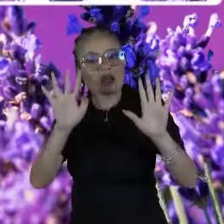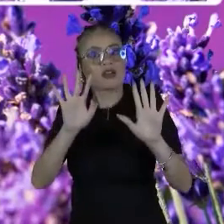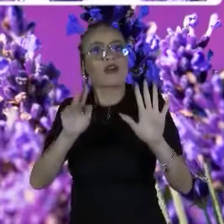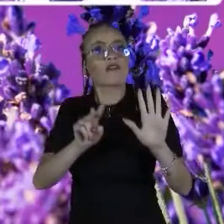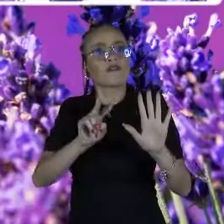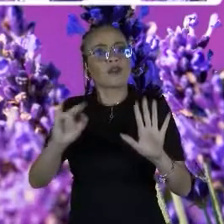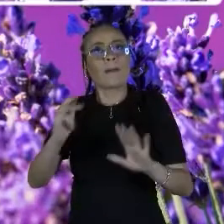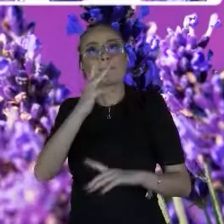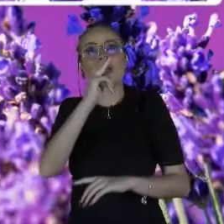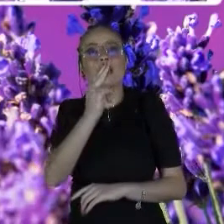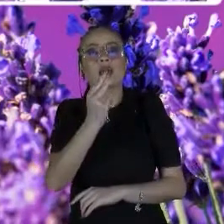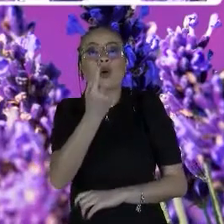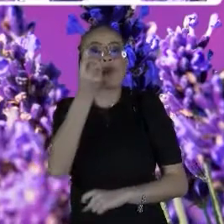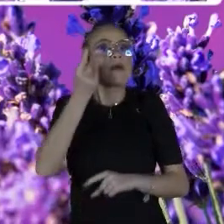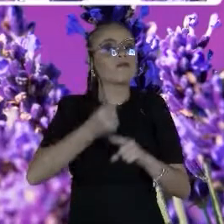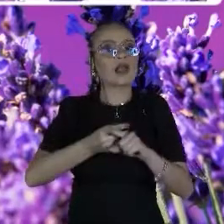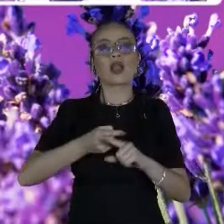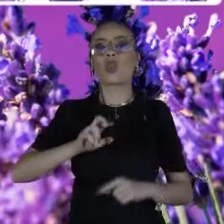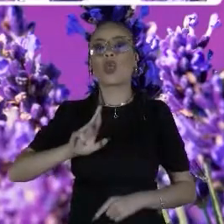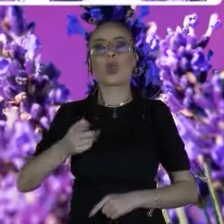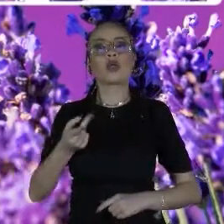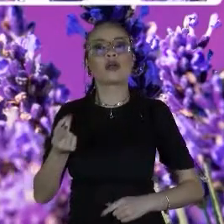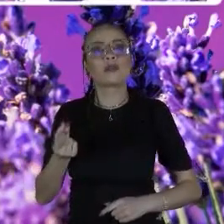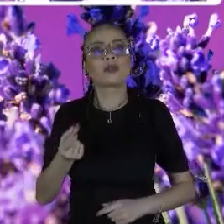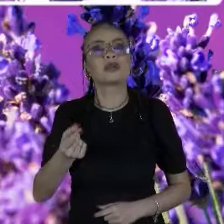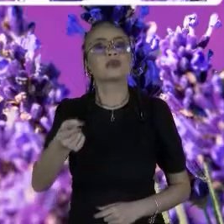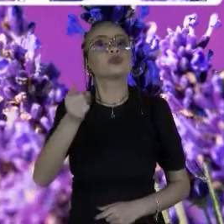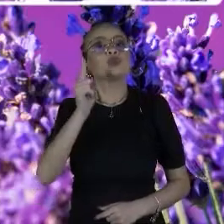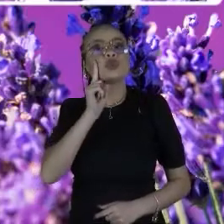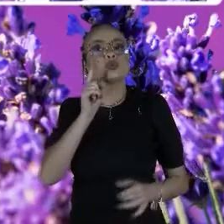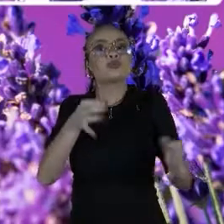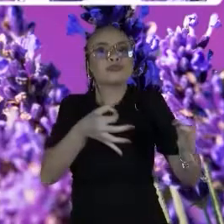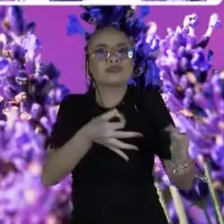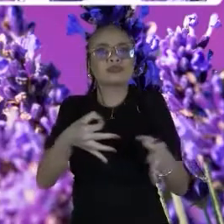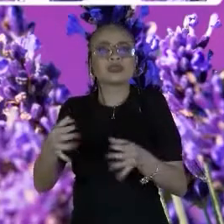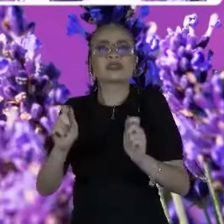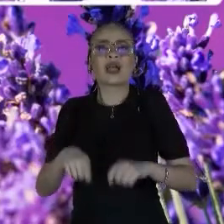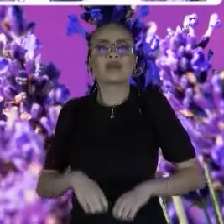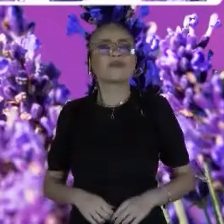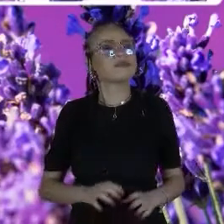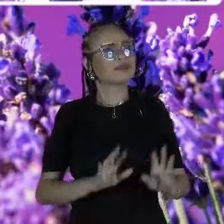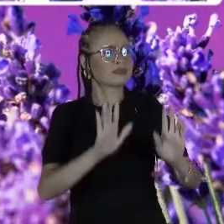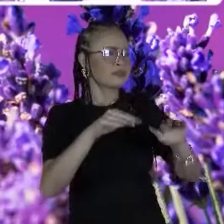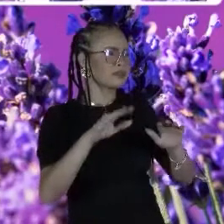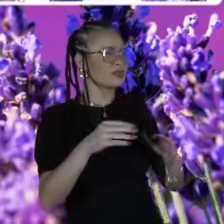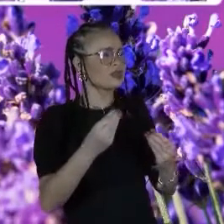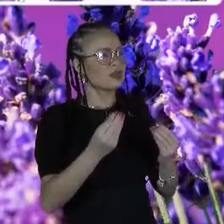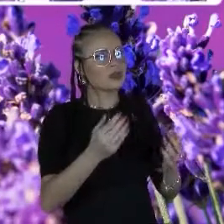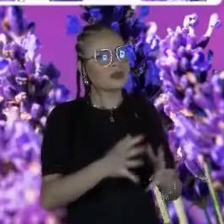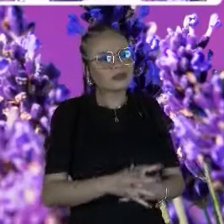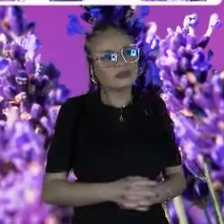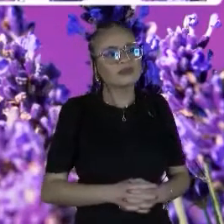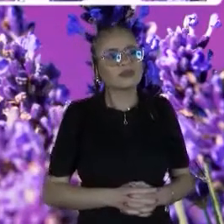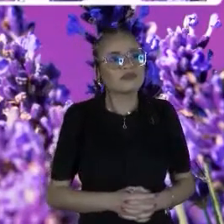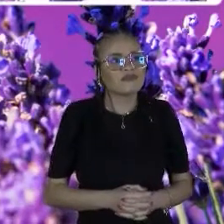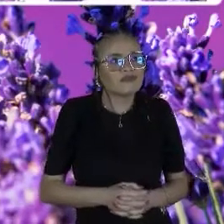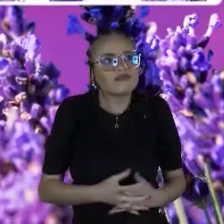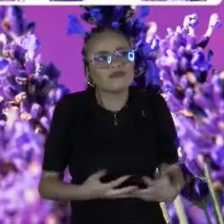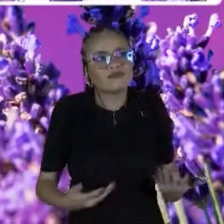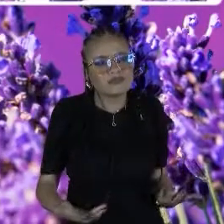fazer parte da sua rotina de forma muito sim para você poder compartilhar mais crise me diz aí Afinal